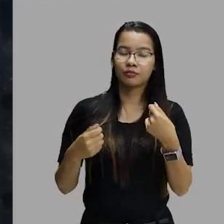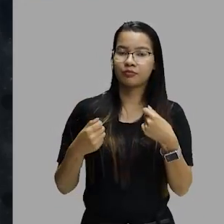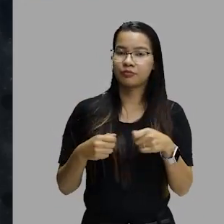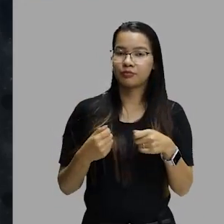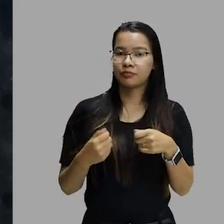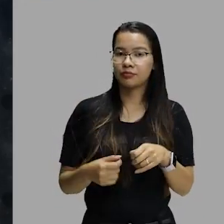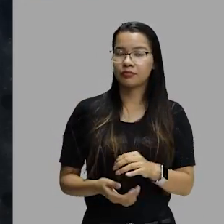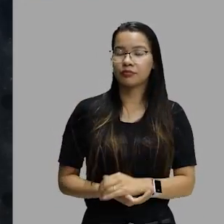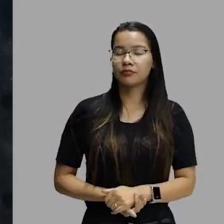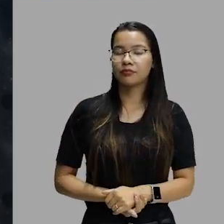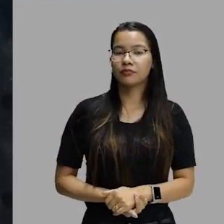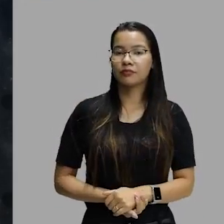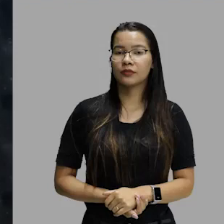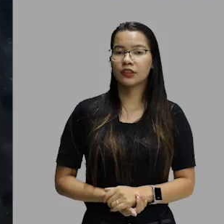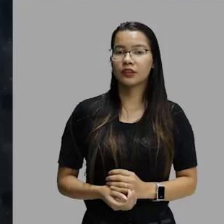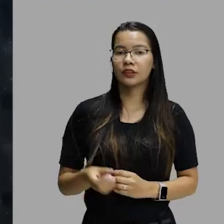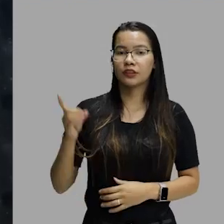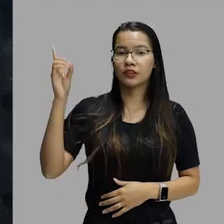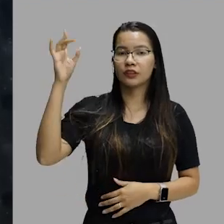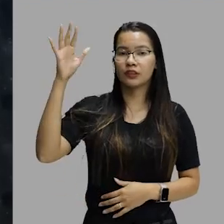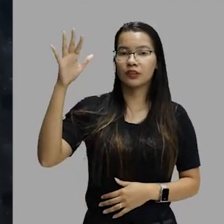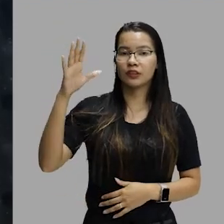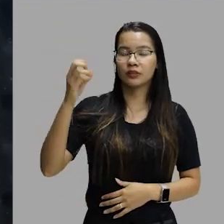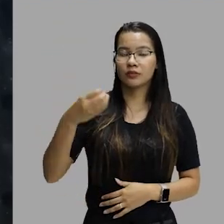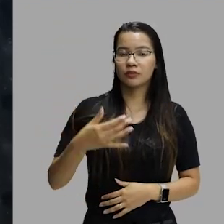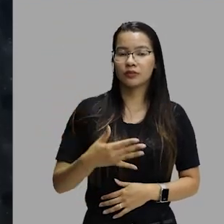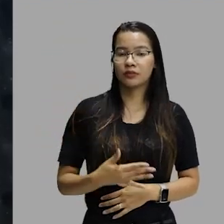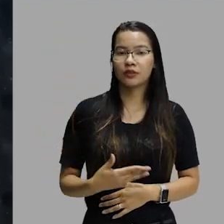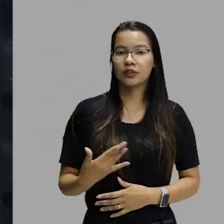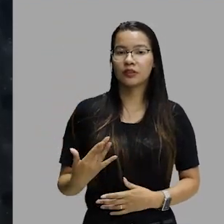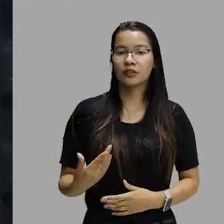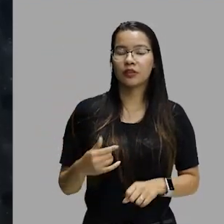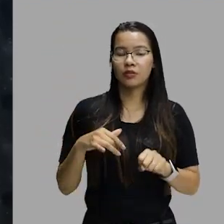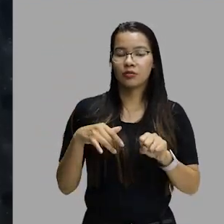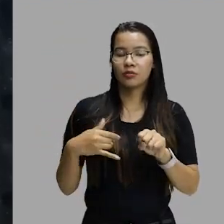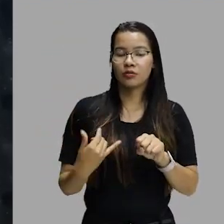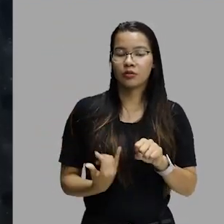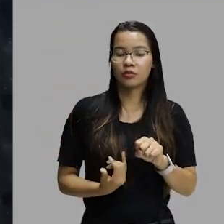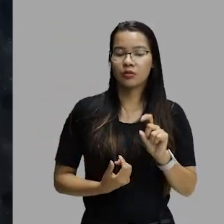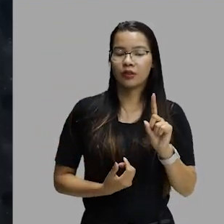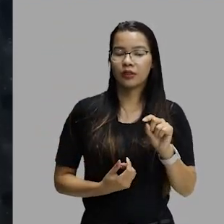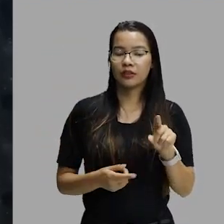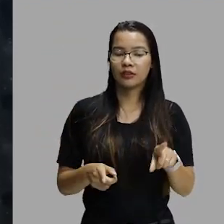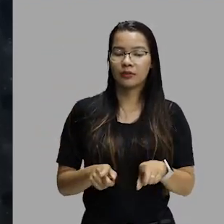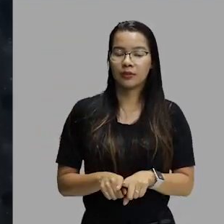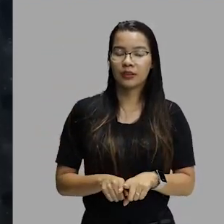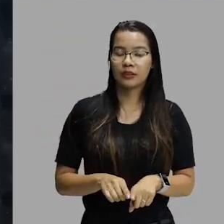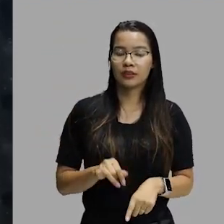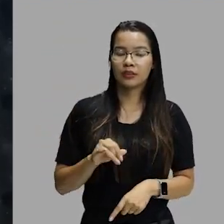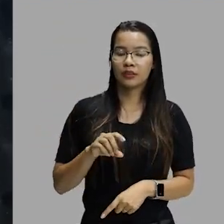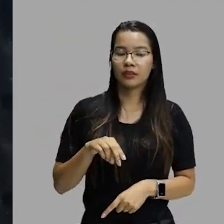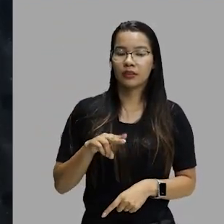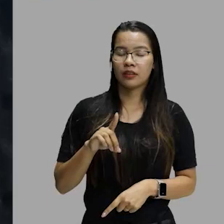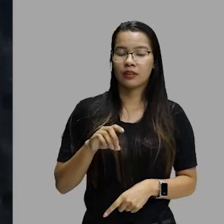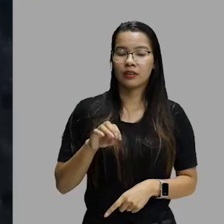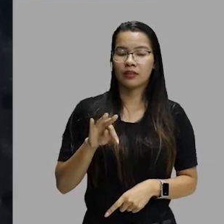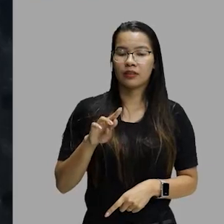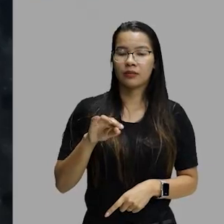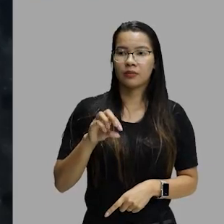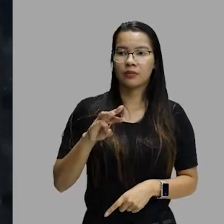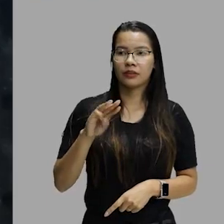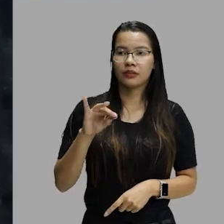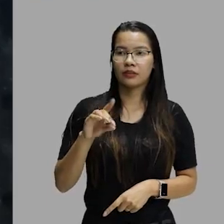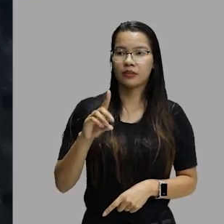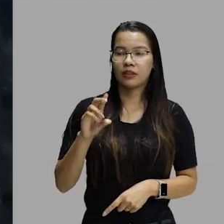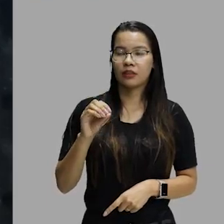precisa-se de lâmpadas novas, aí o sujeito é também indeterminado. Então, gente, o sujeito pode ser